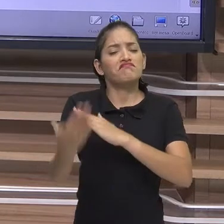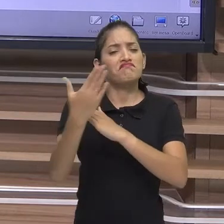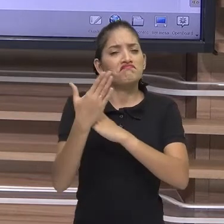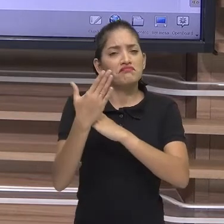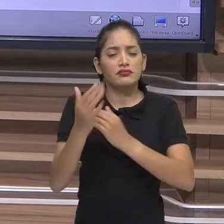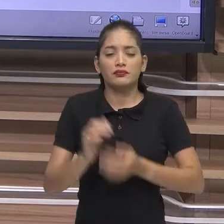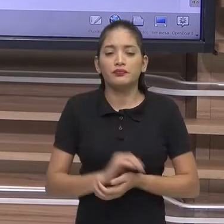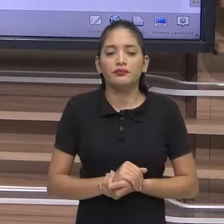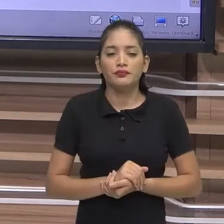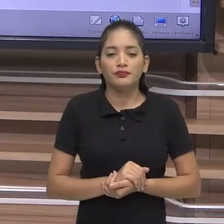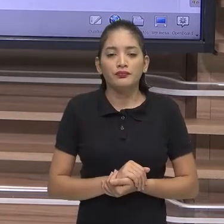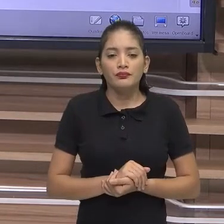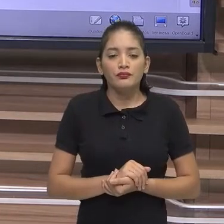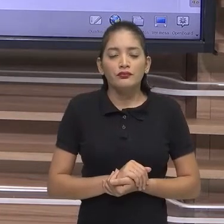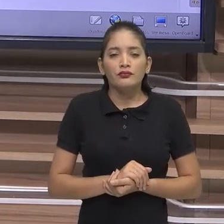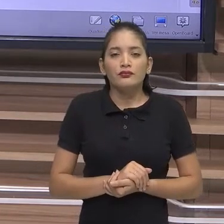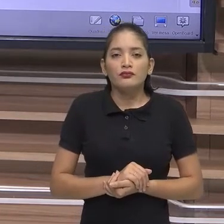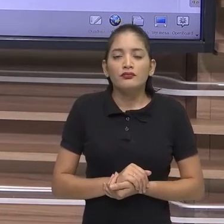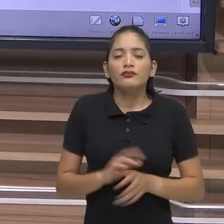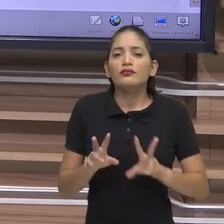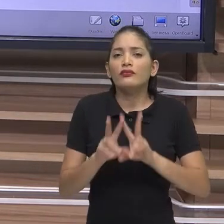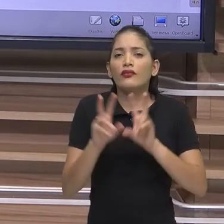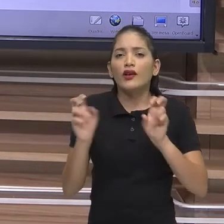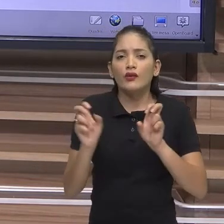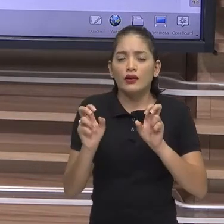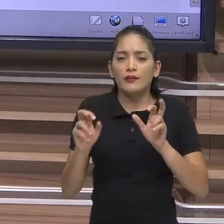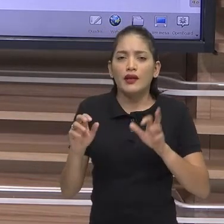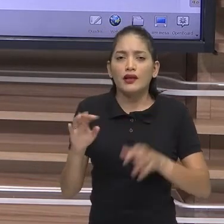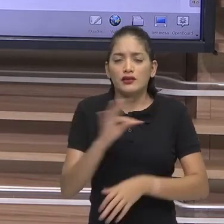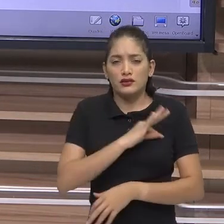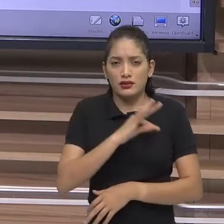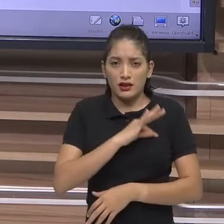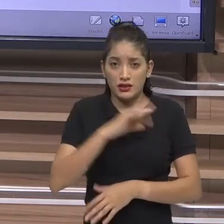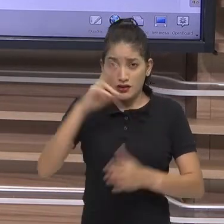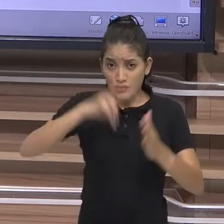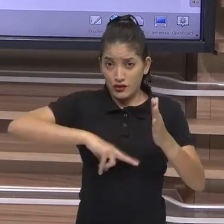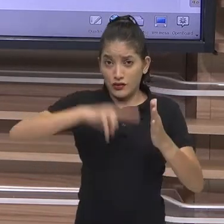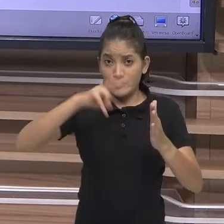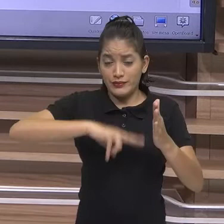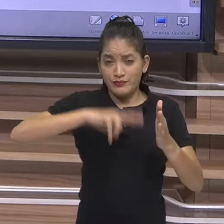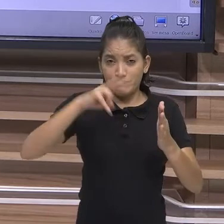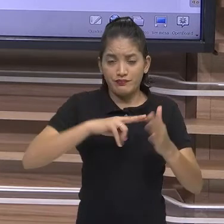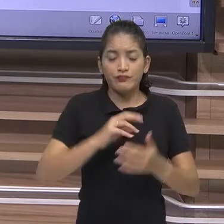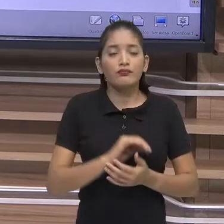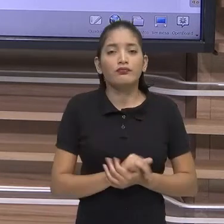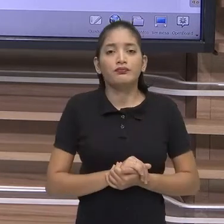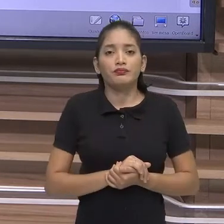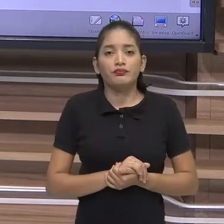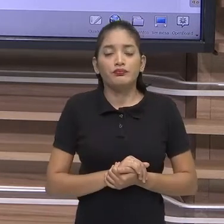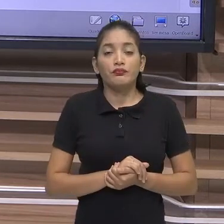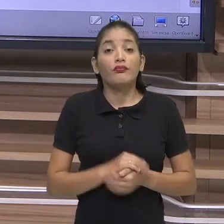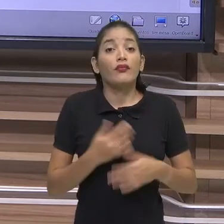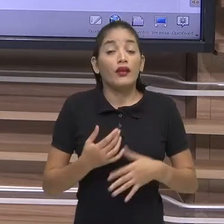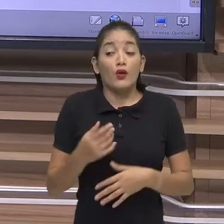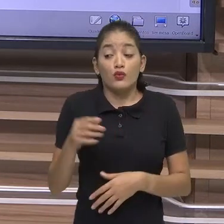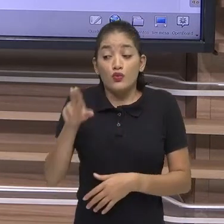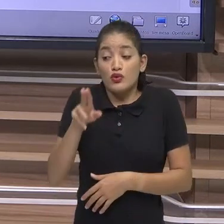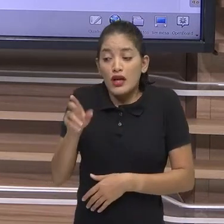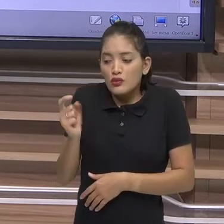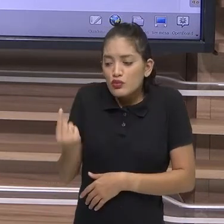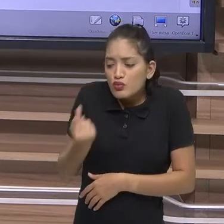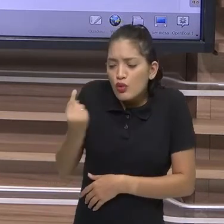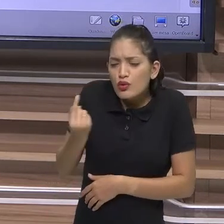Agora sim, gente, com relação às técnicas de leitura, elas não são trabalhadas isoladamente,